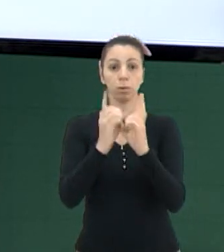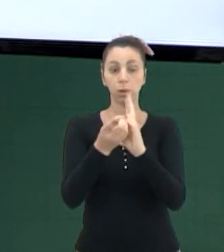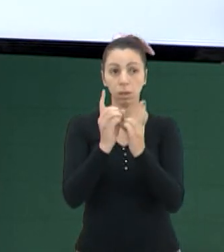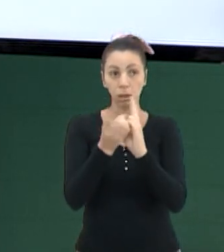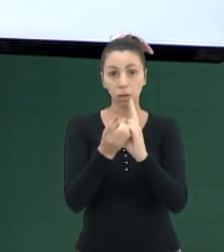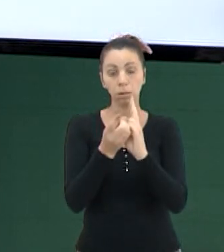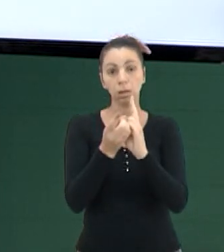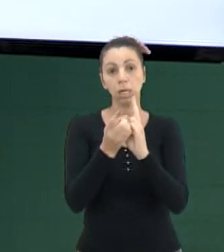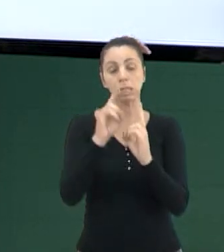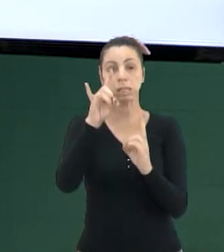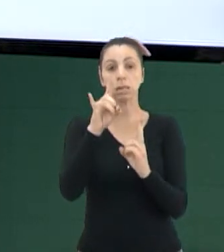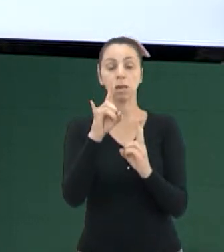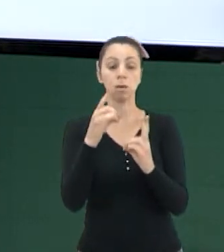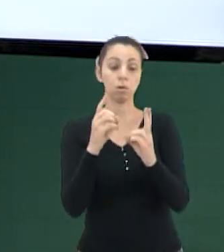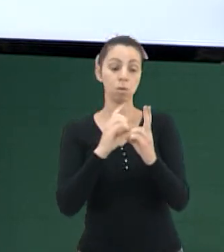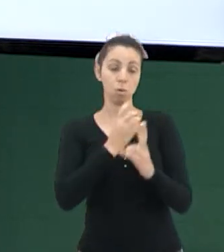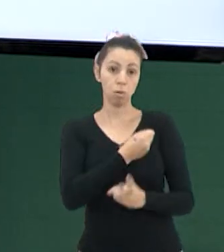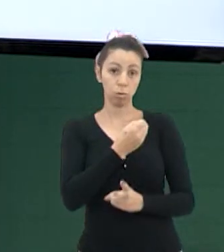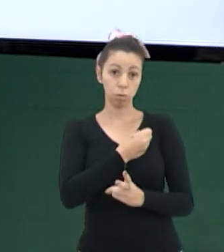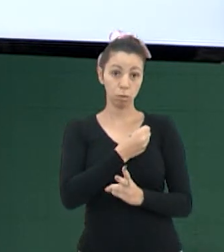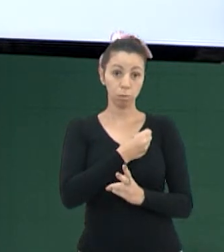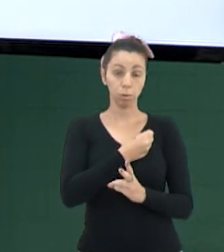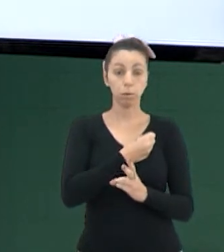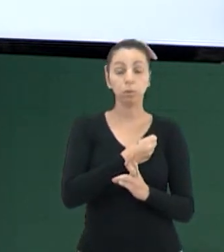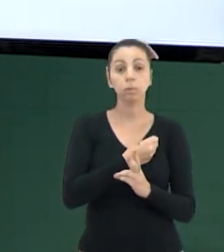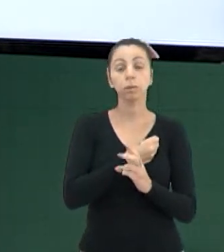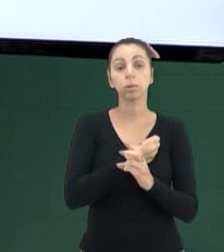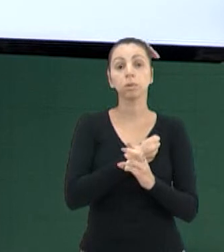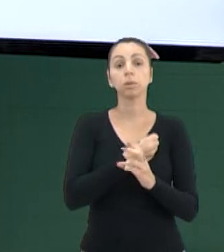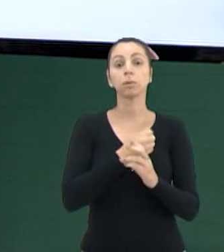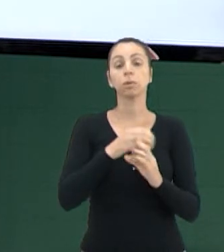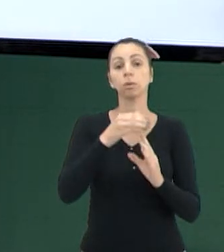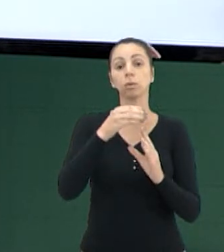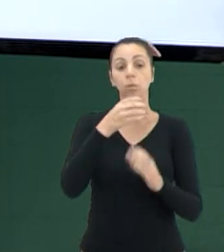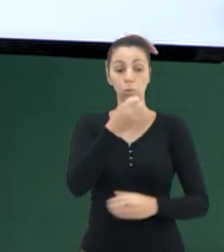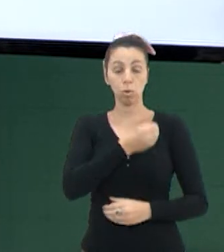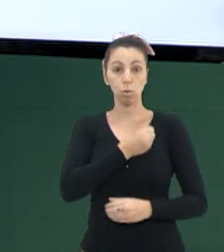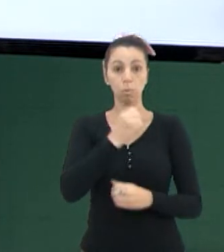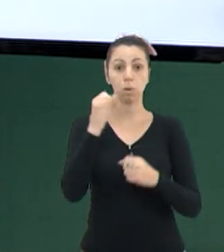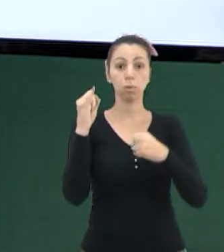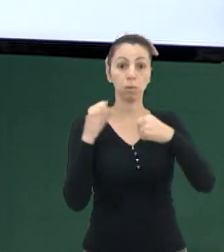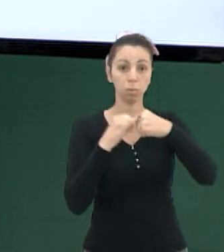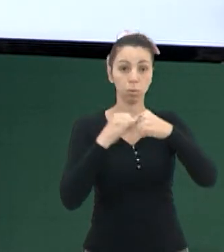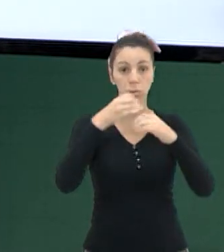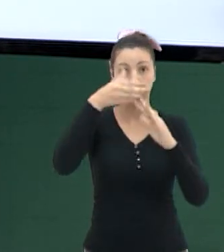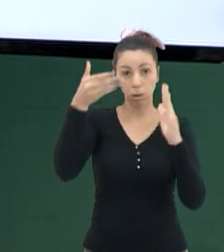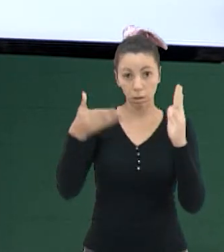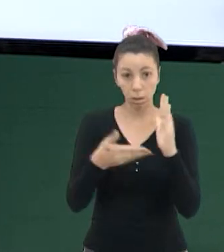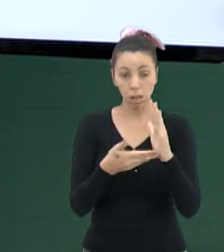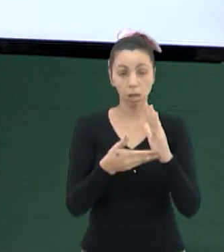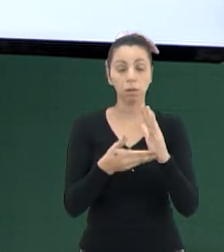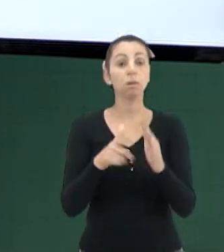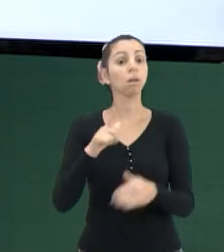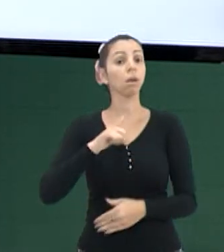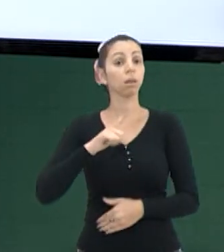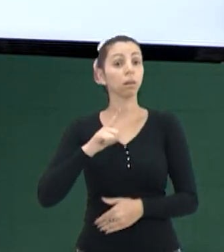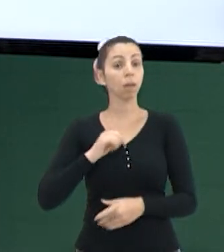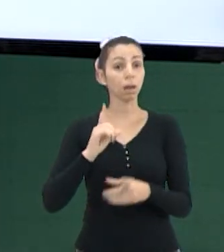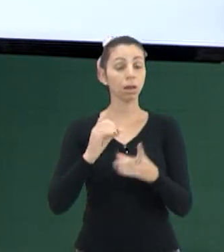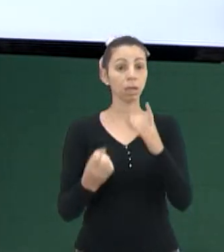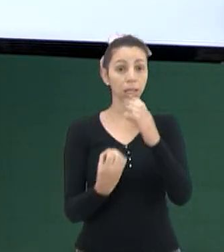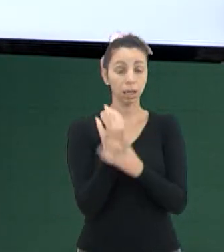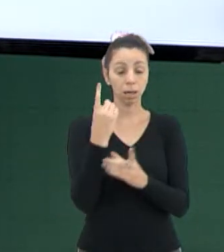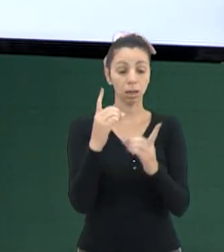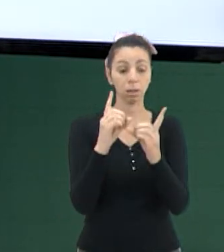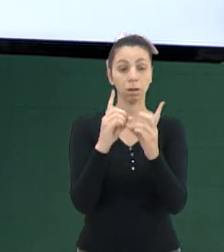número desconhecido pertença ao conjunto dos números inteiros, eu vou ter um número ímpar. E isso vem caminhando com a